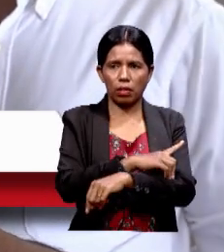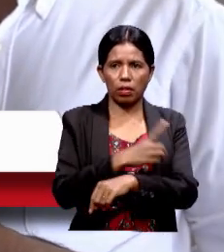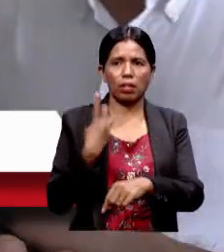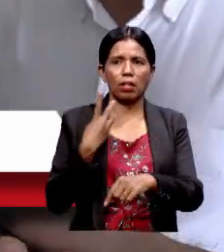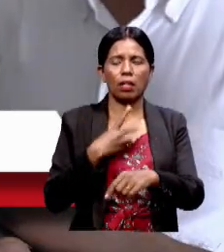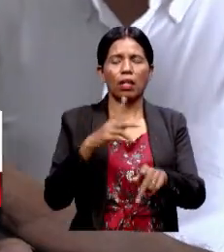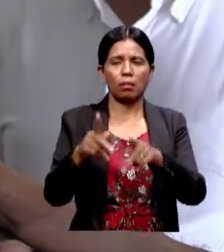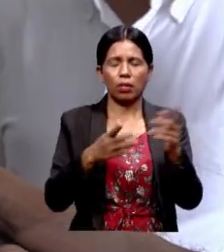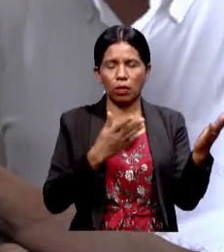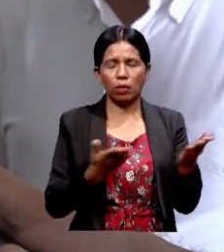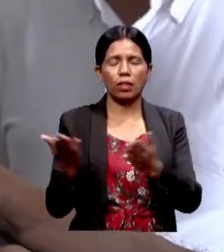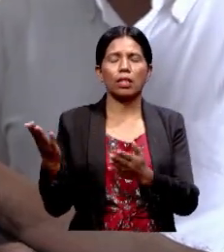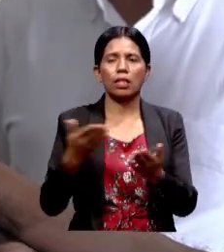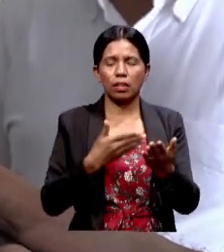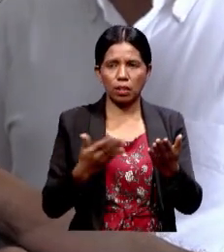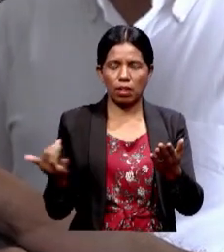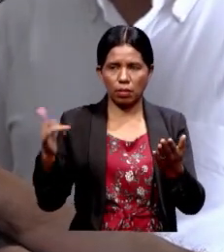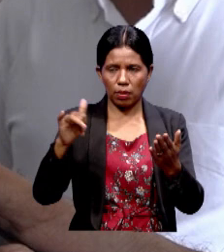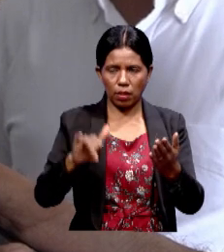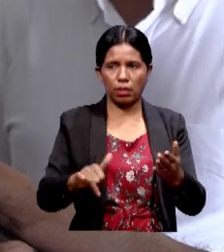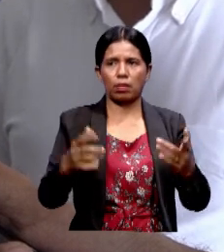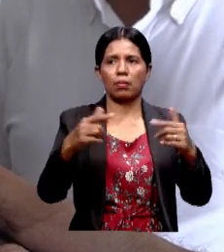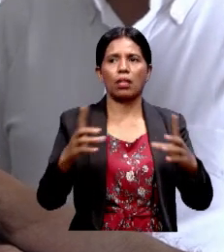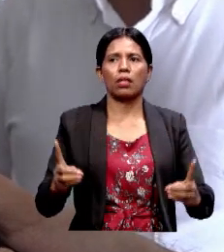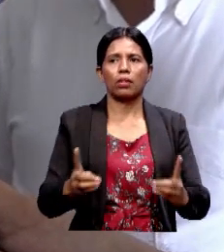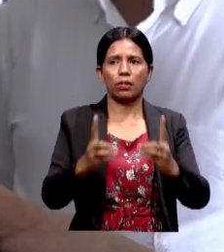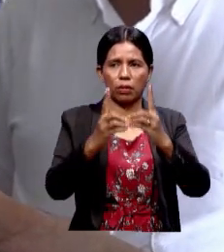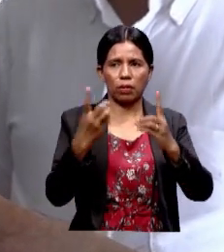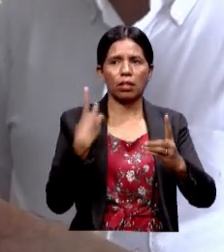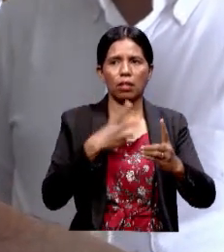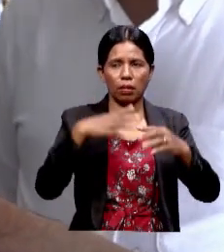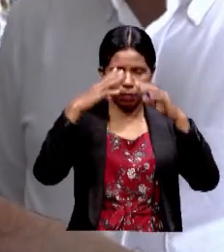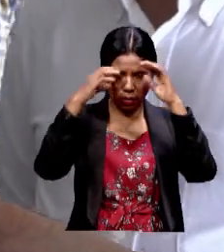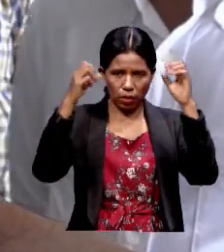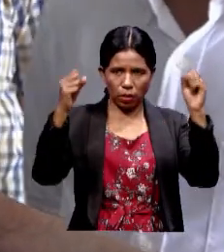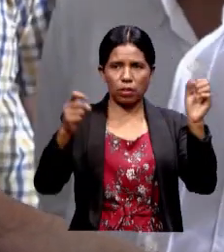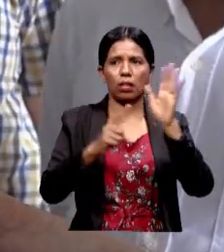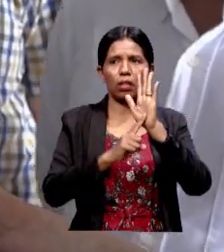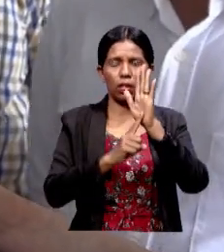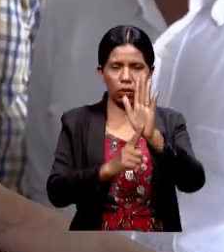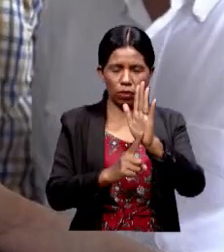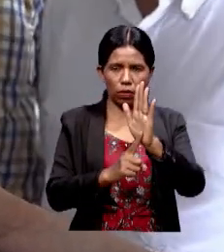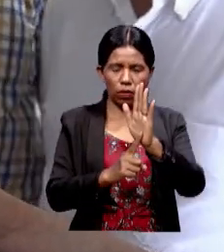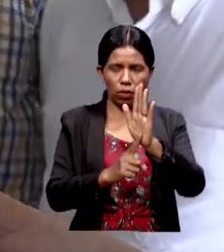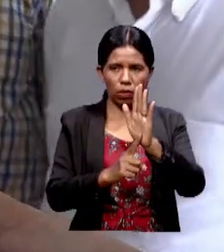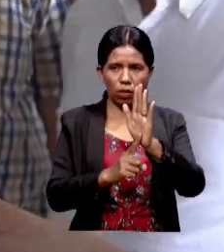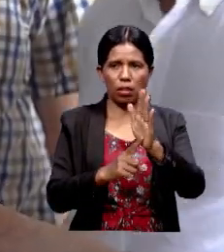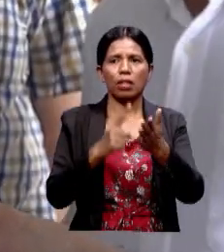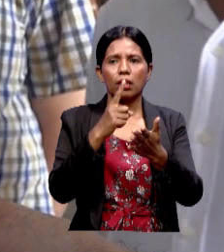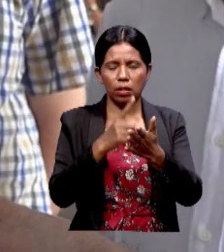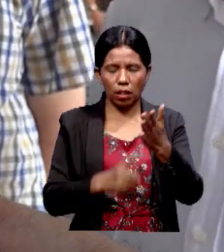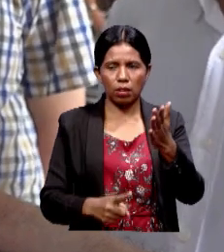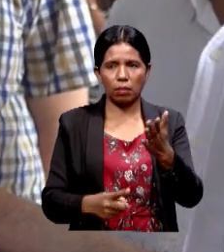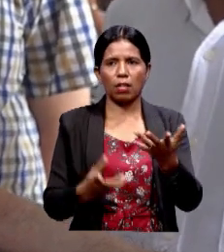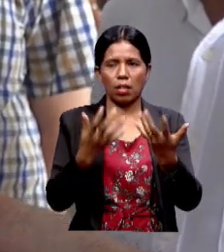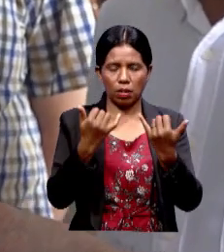importador sira sir na embark mekene para atumai hasuru itene presidente ho di hato diretamente sai da ditima ka agora